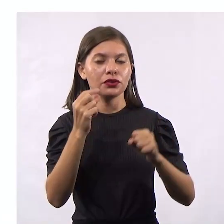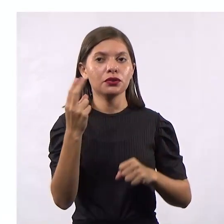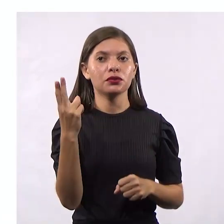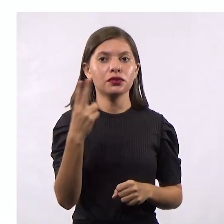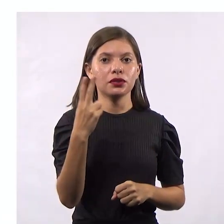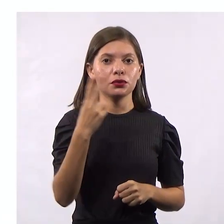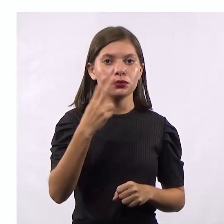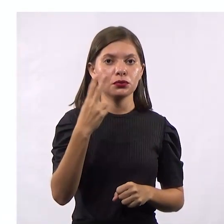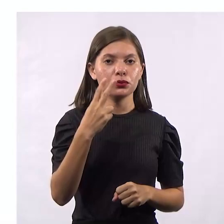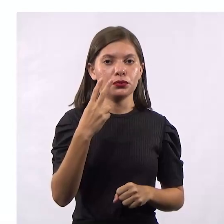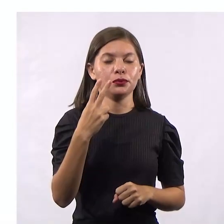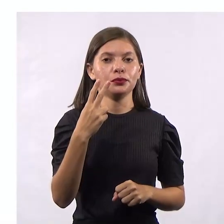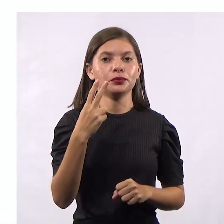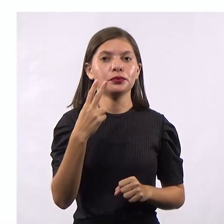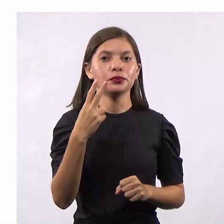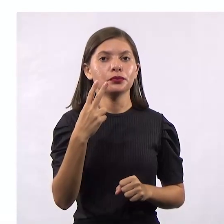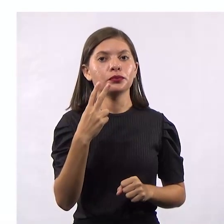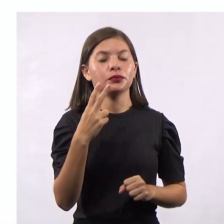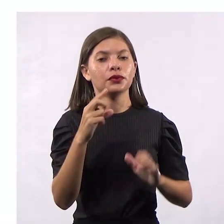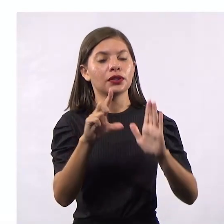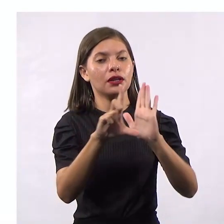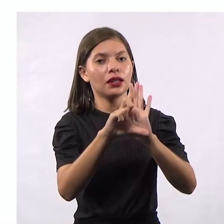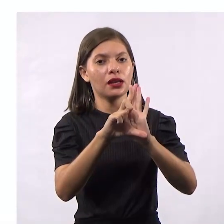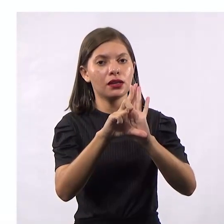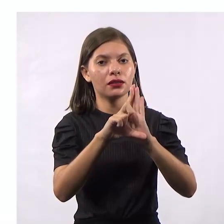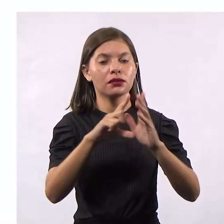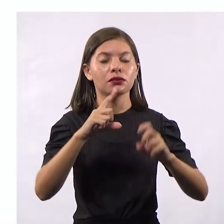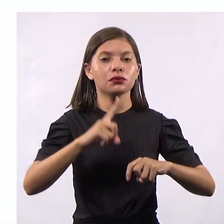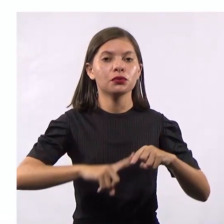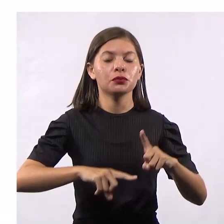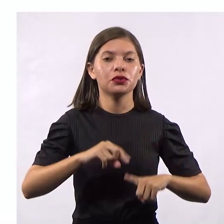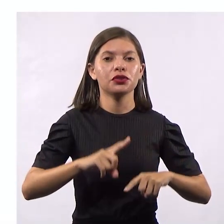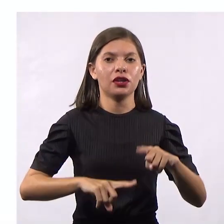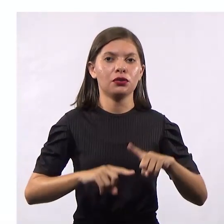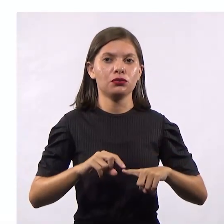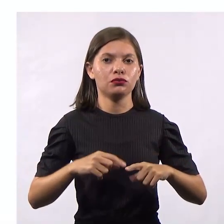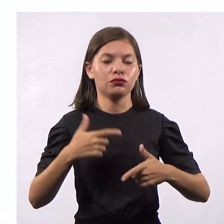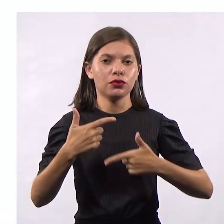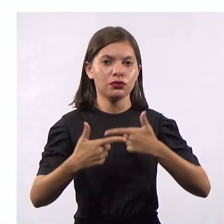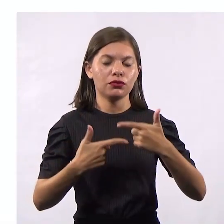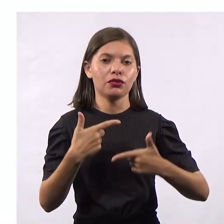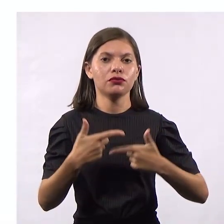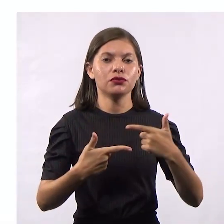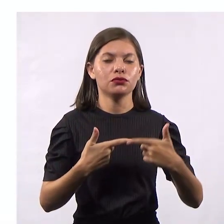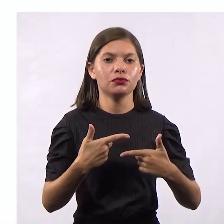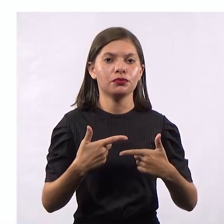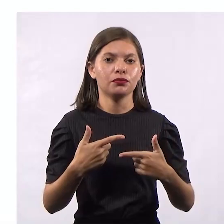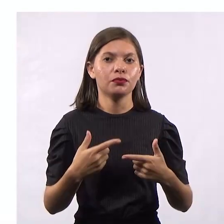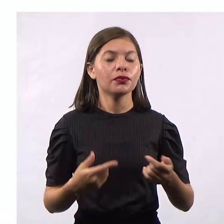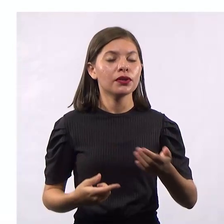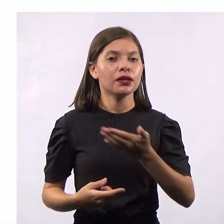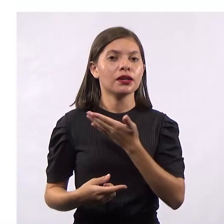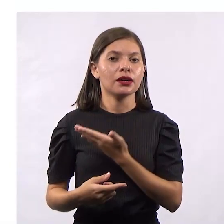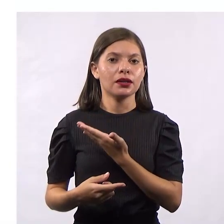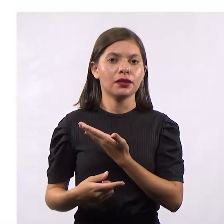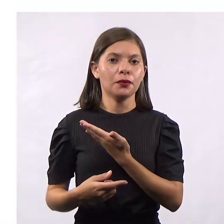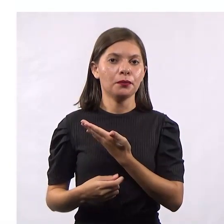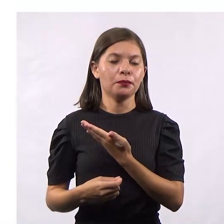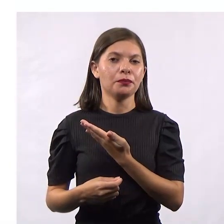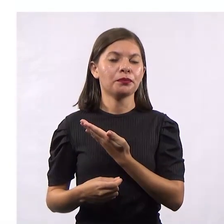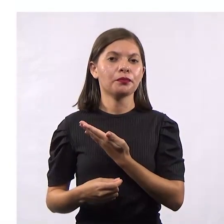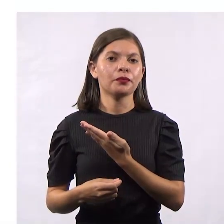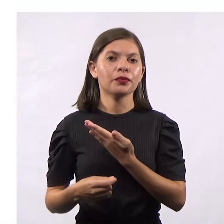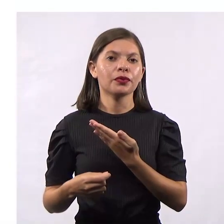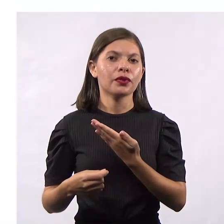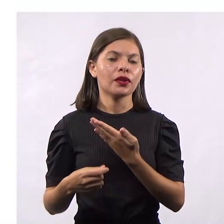tá no artigo 2º da 8987, que tem por objeto único a delegação de serviço. E